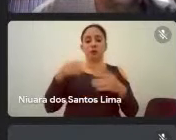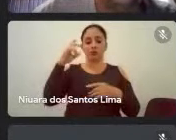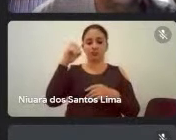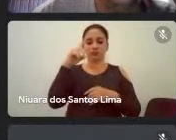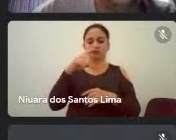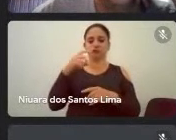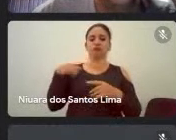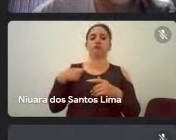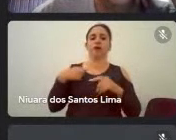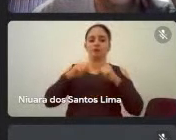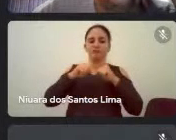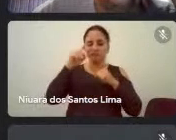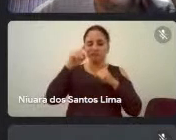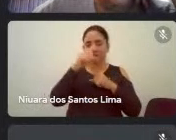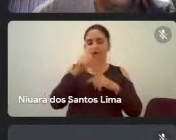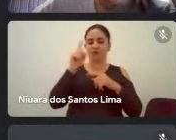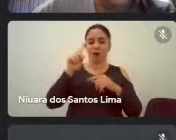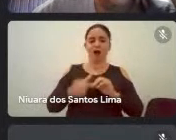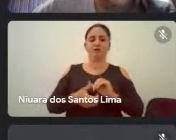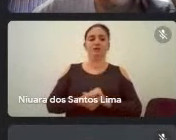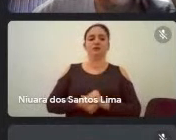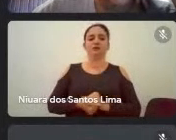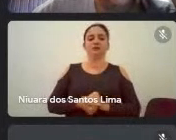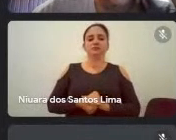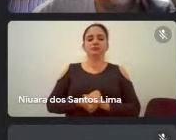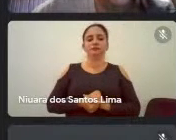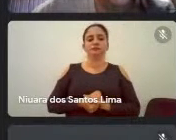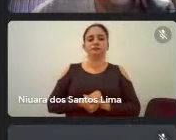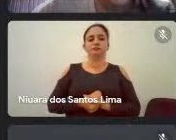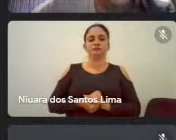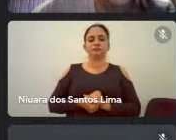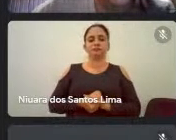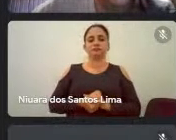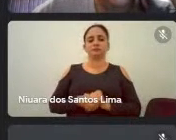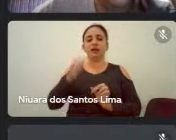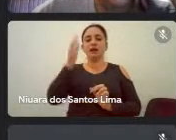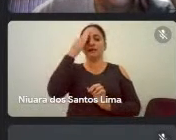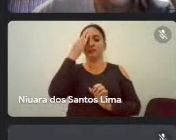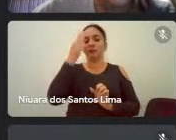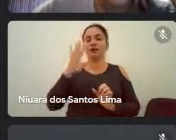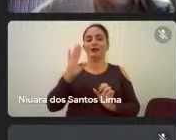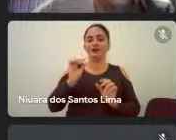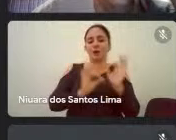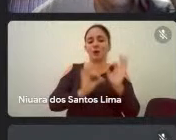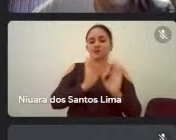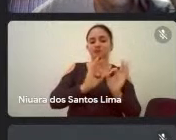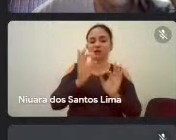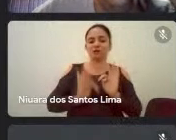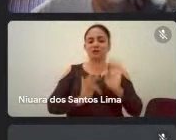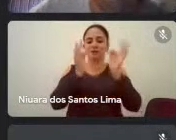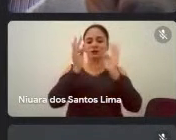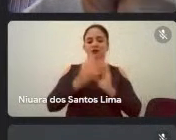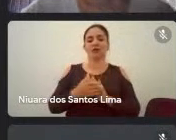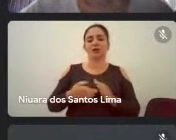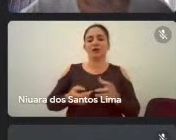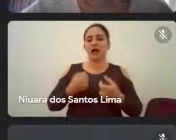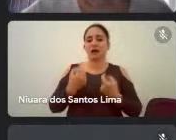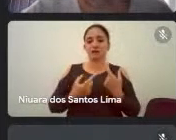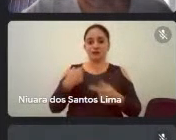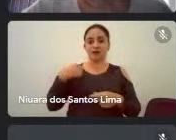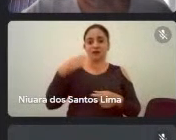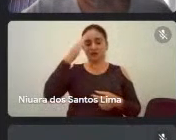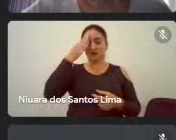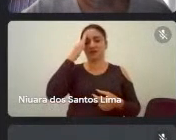desafio. E uma outra, eu coloquei aqui, lidar com problemas de tecnologia. É um grande desafio para nós, porque às vezes a gente se acha um